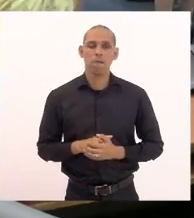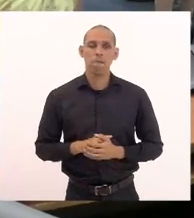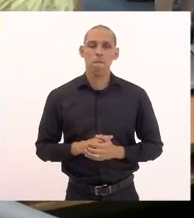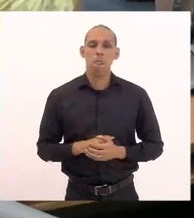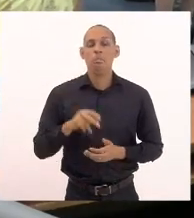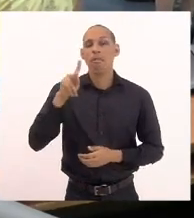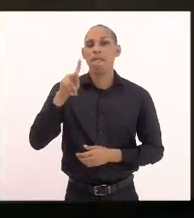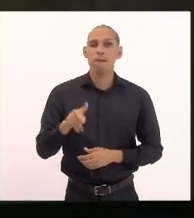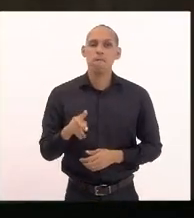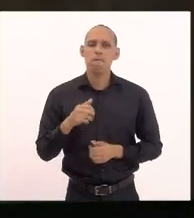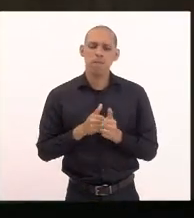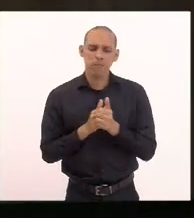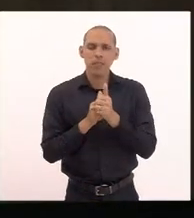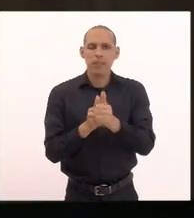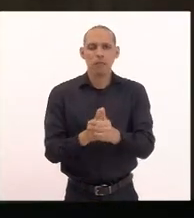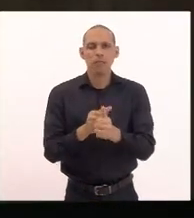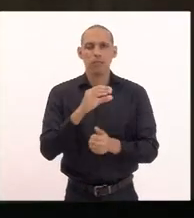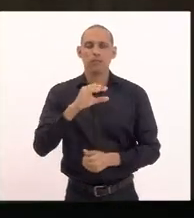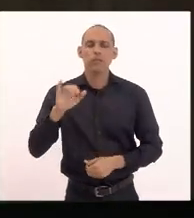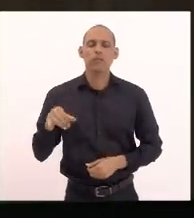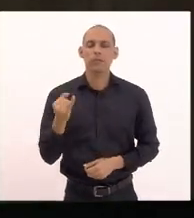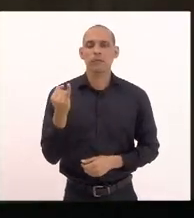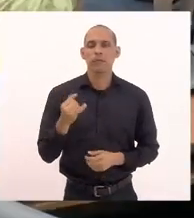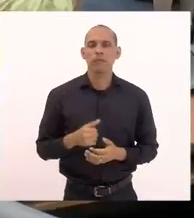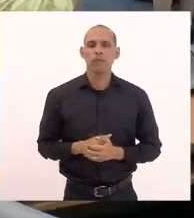Senhor presidente, acompanho o parecer da CCJ.